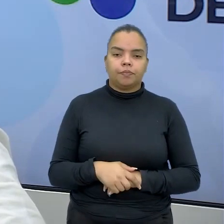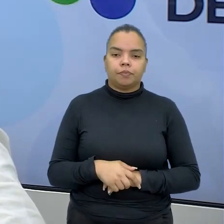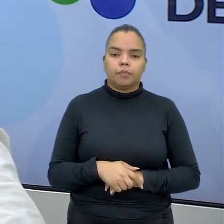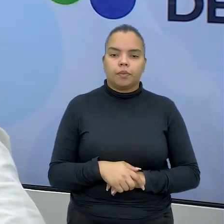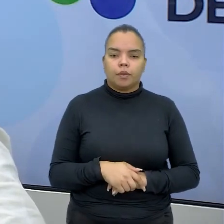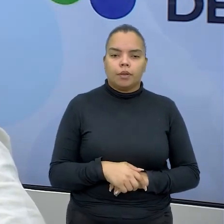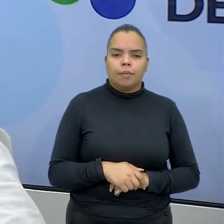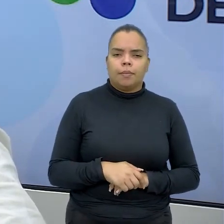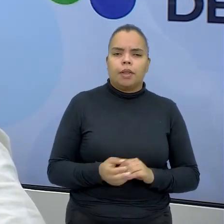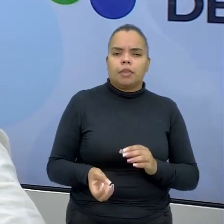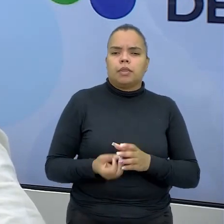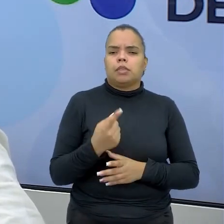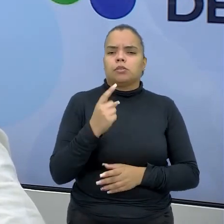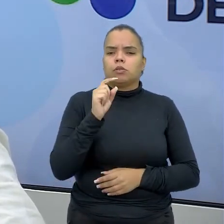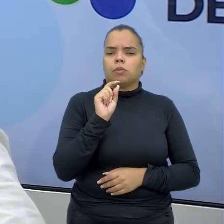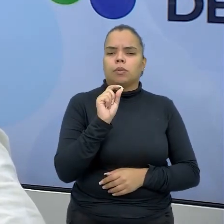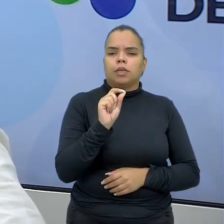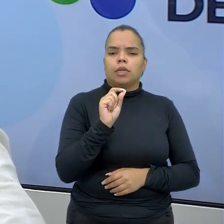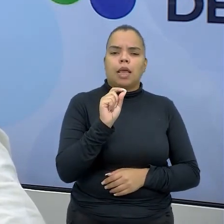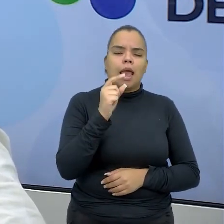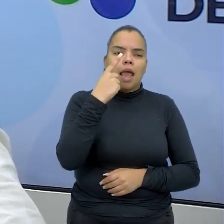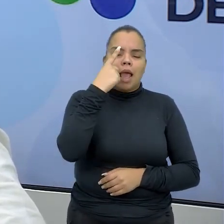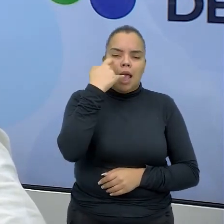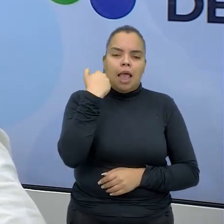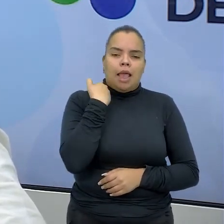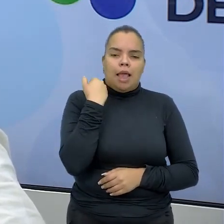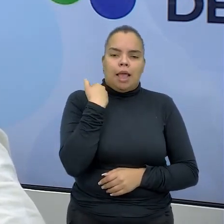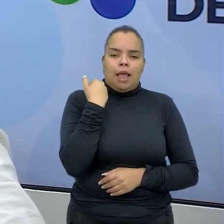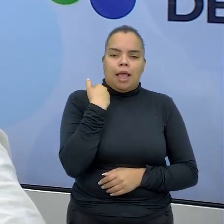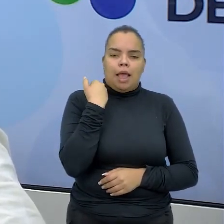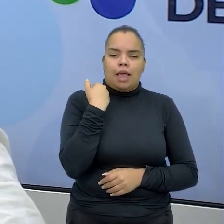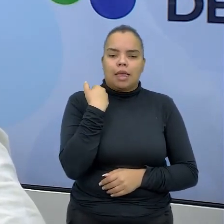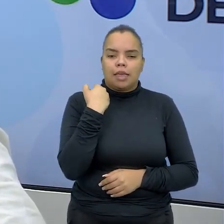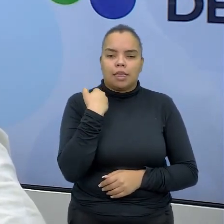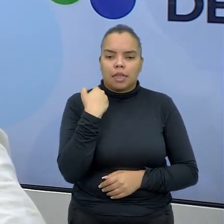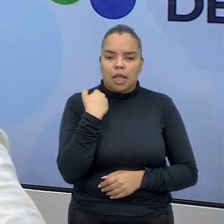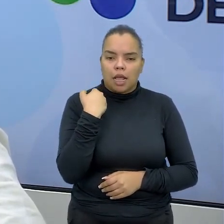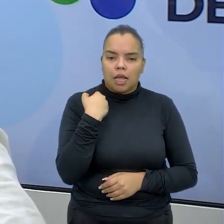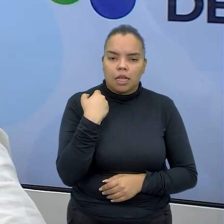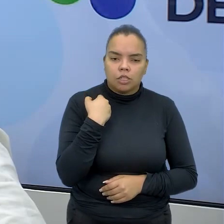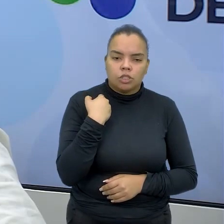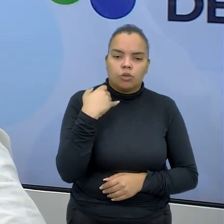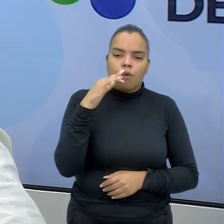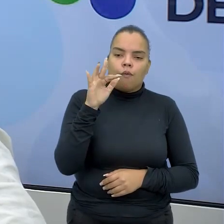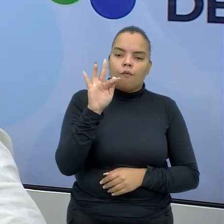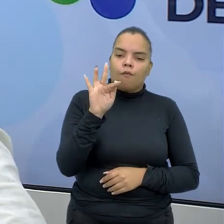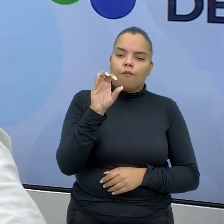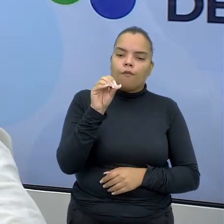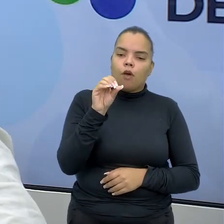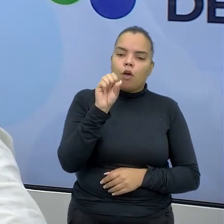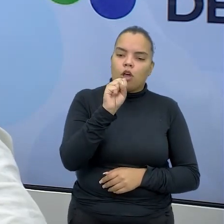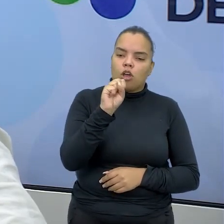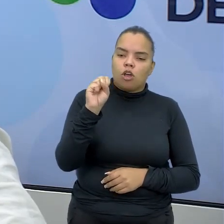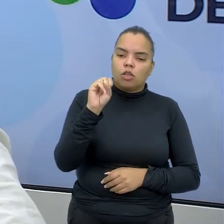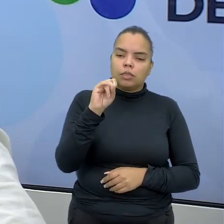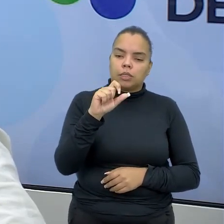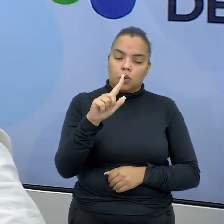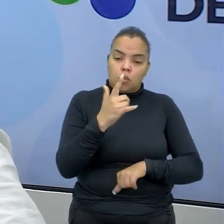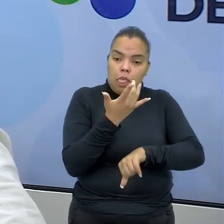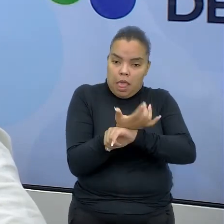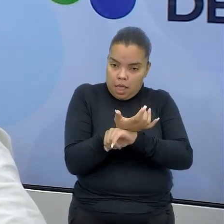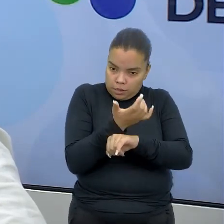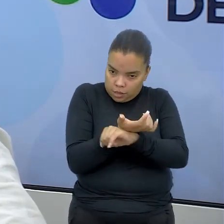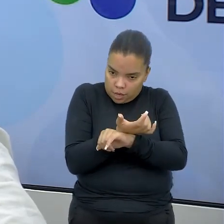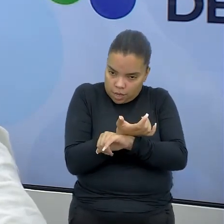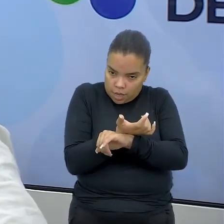para descobrir a idade de um fóssil, é através do carbono 14, né? Então, e todos nós temos carbono